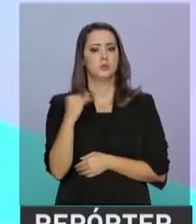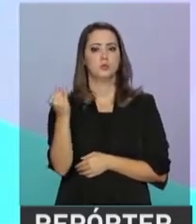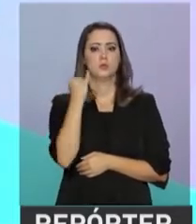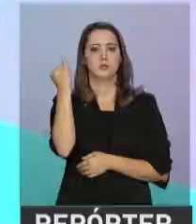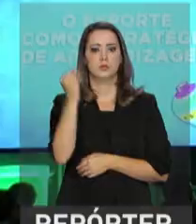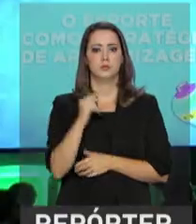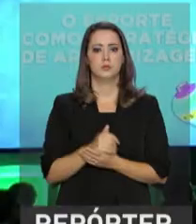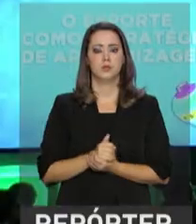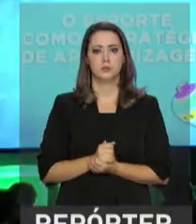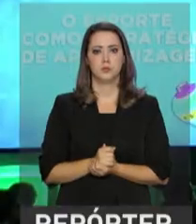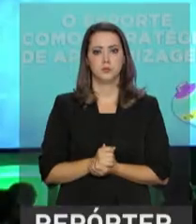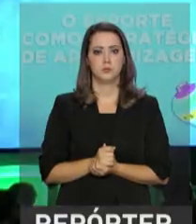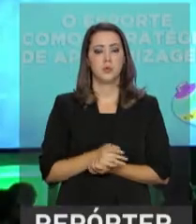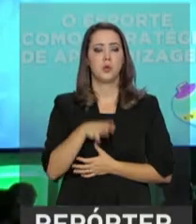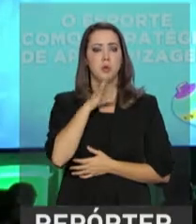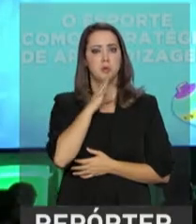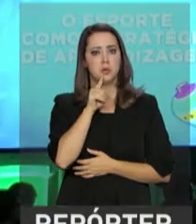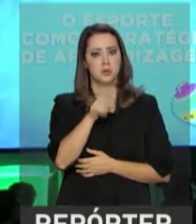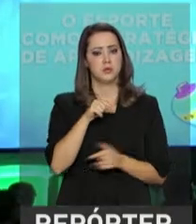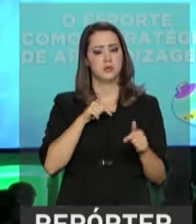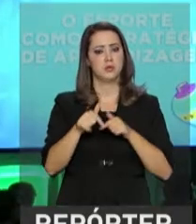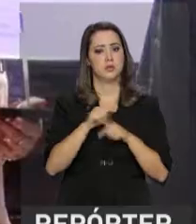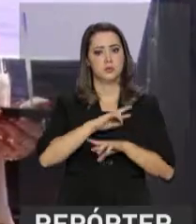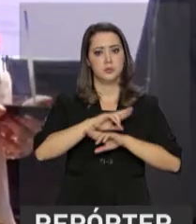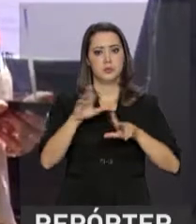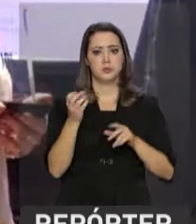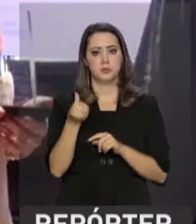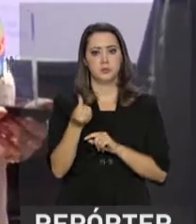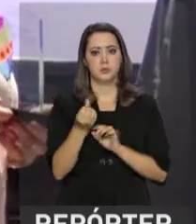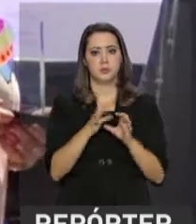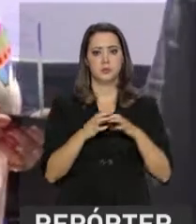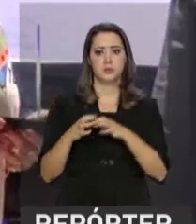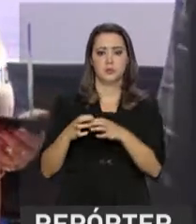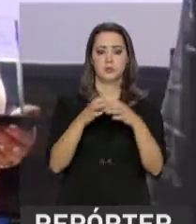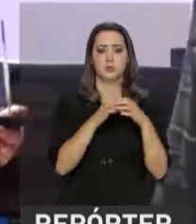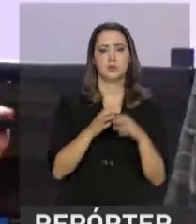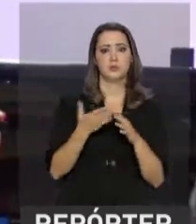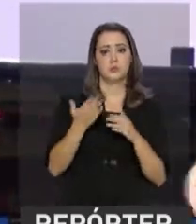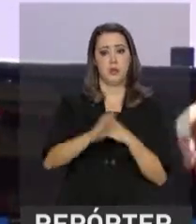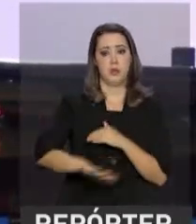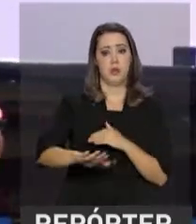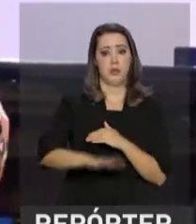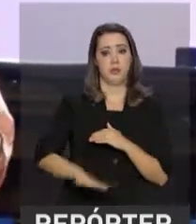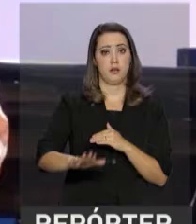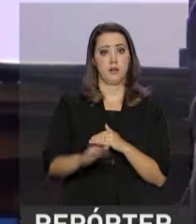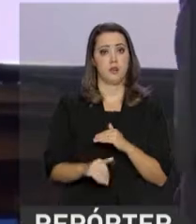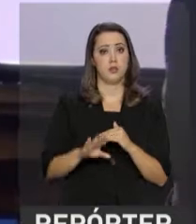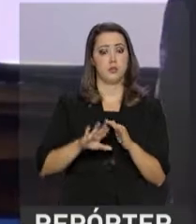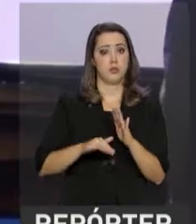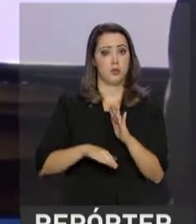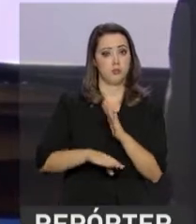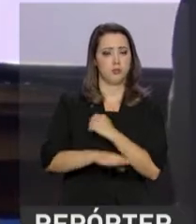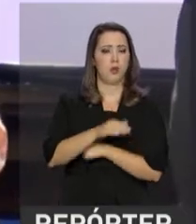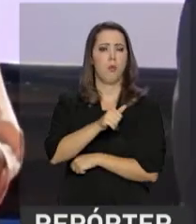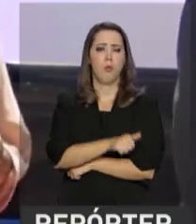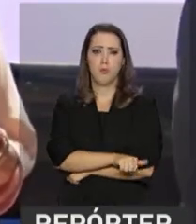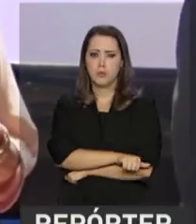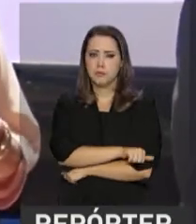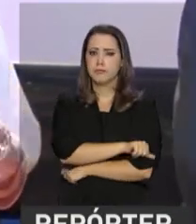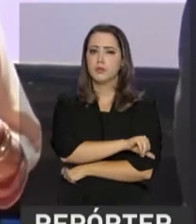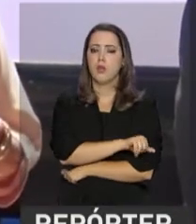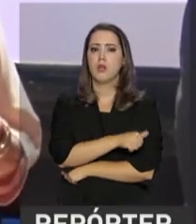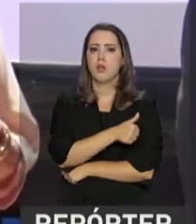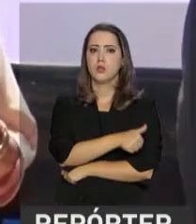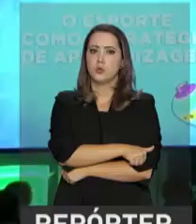importante foram reconhecidas iniciativas em seis categorias creche pré-escola anos iniciais do ensino